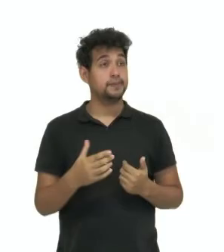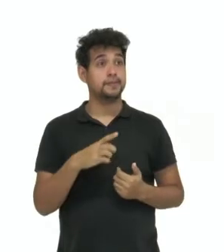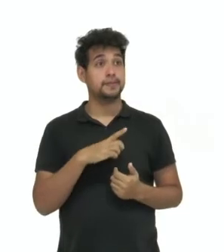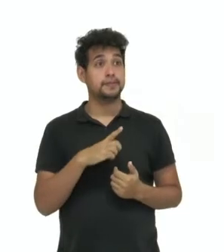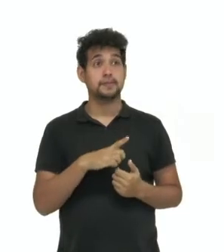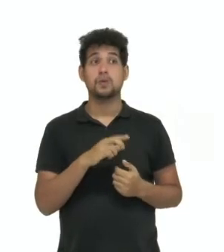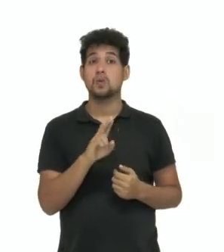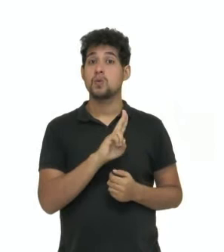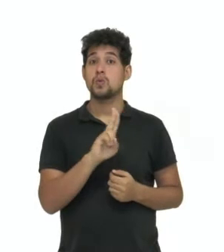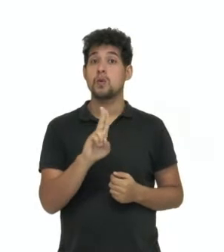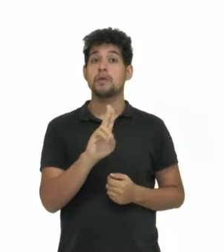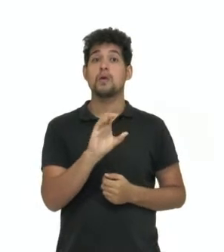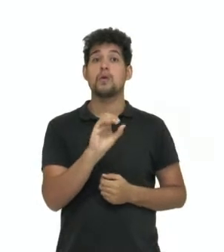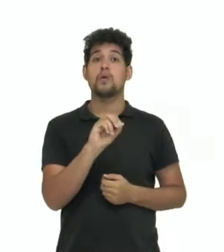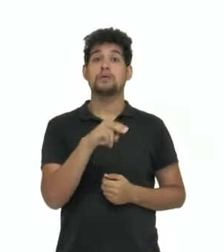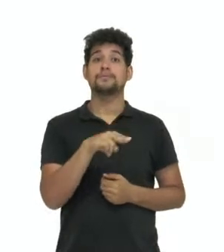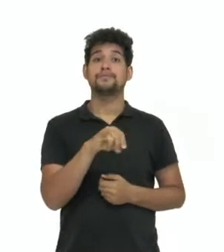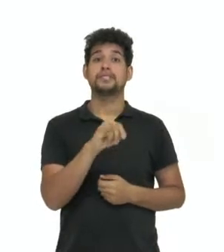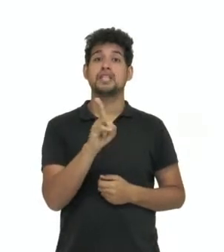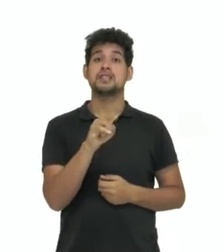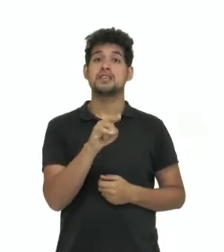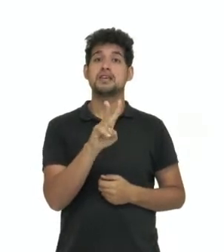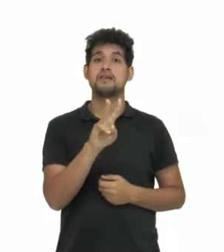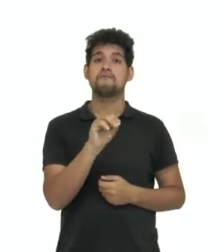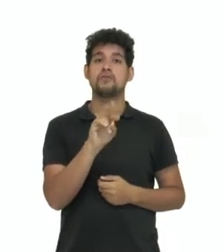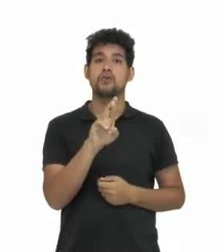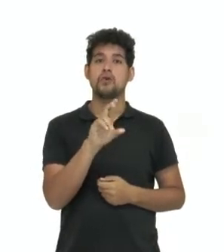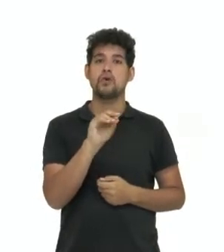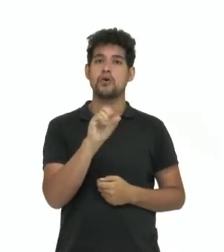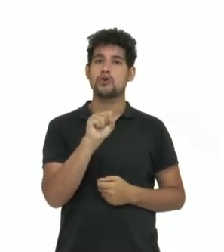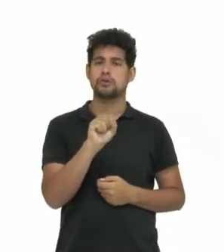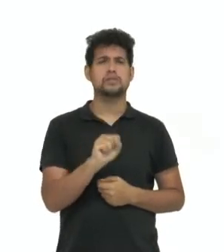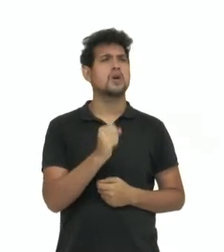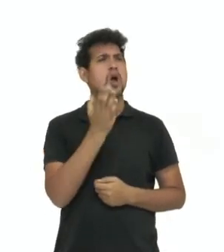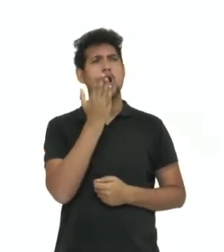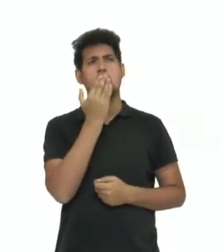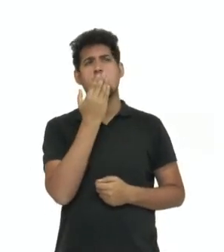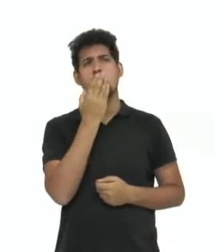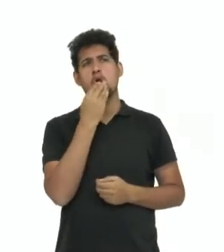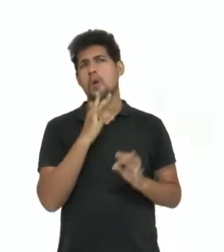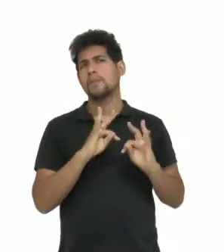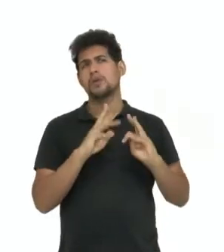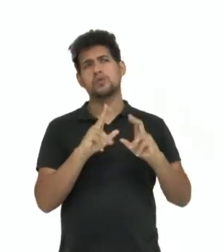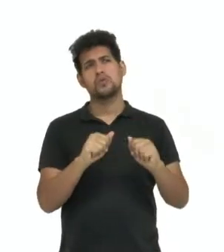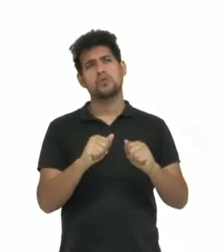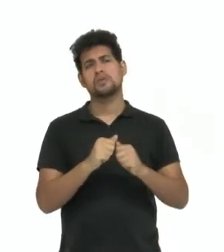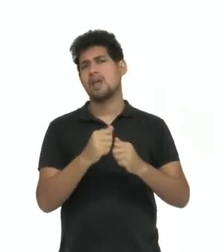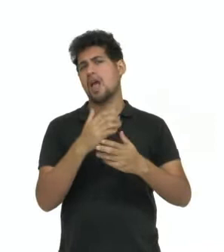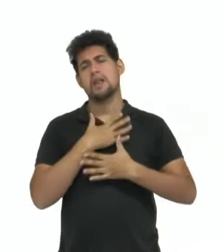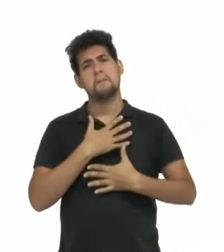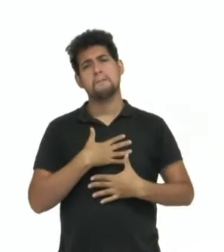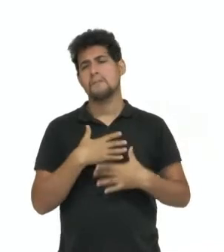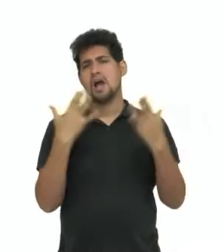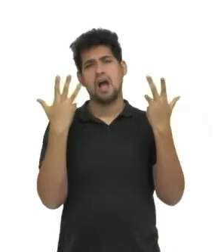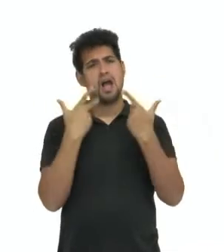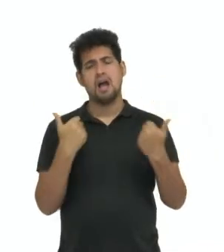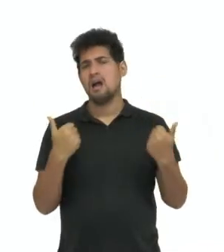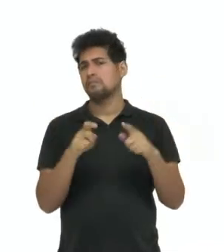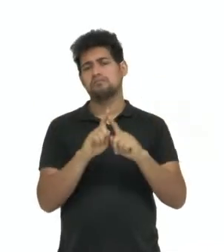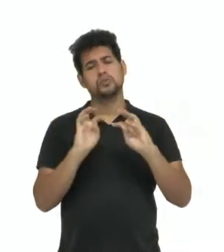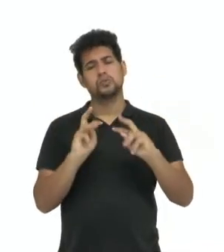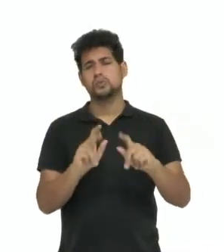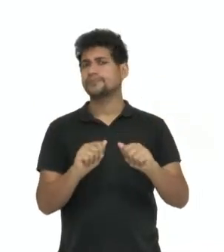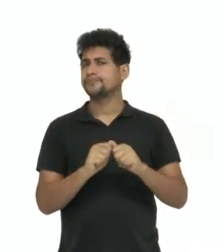são classificados como onívoros, que comem de tudo, tanto animais quanto vegetais, né?